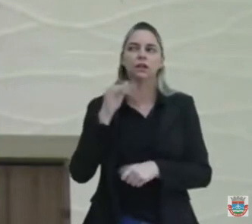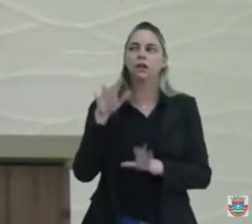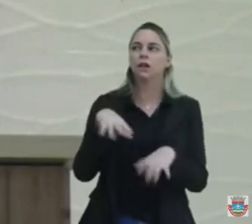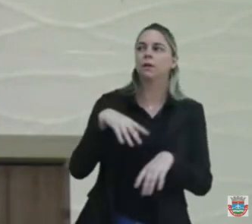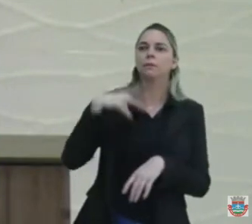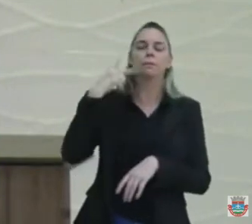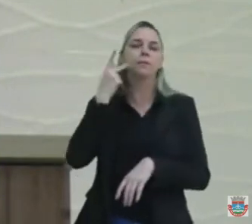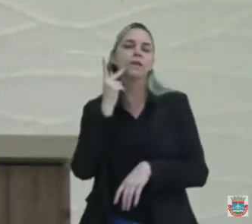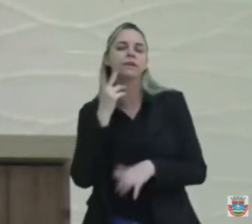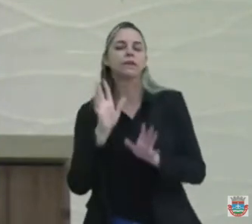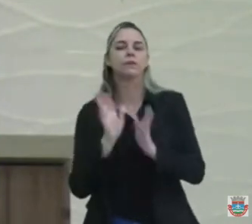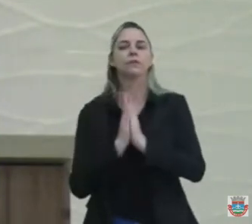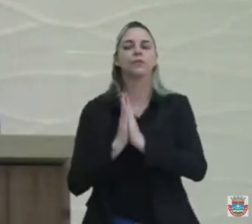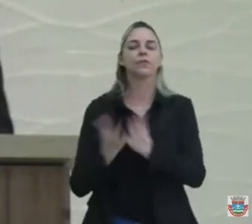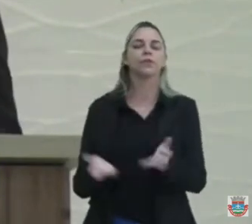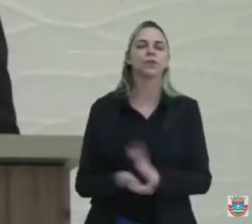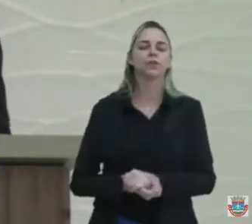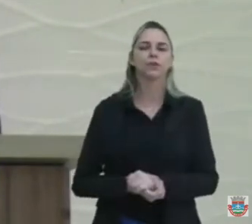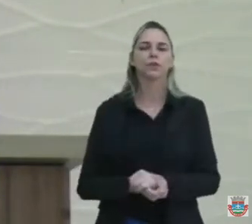favor. Aí o que acontece?